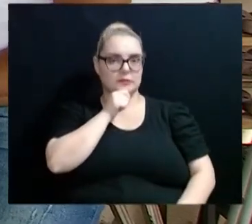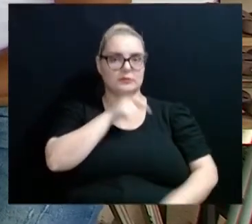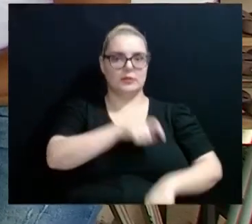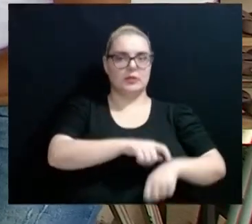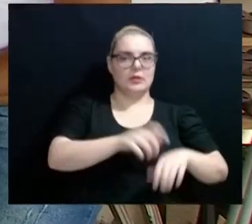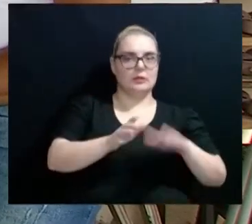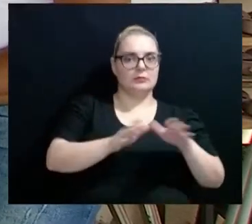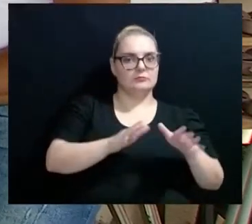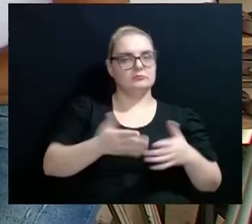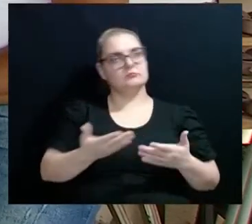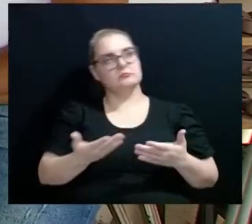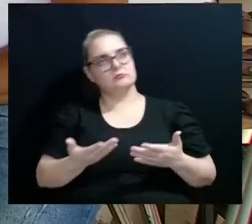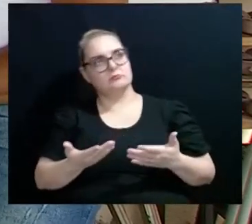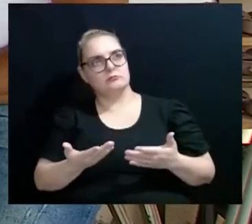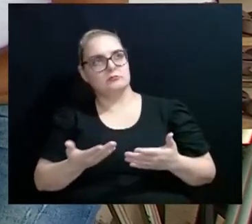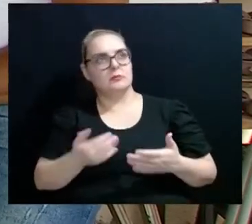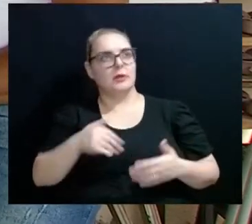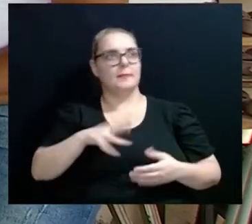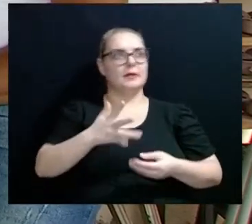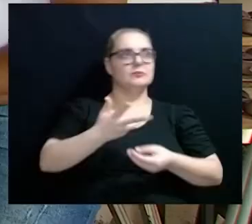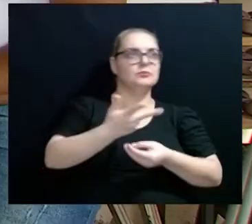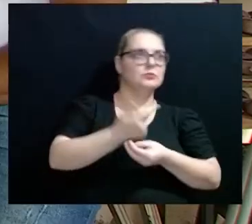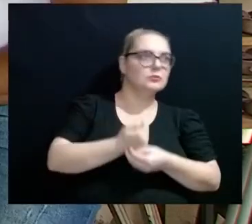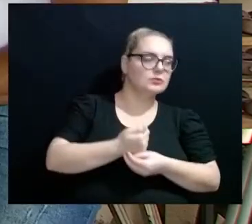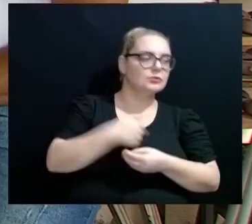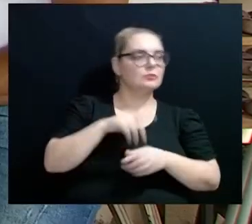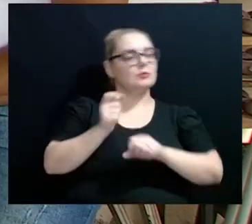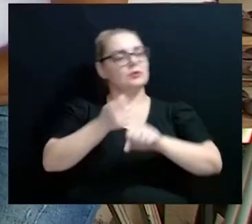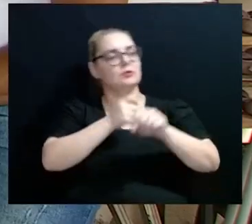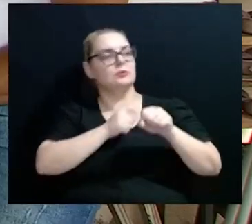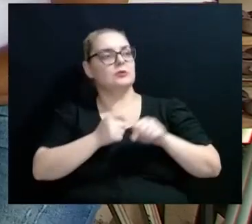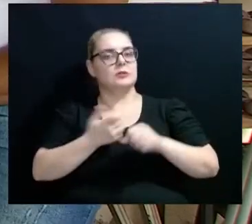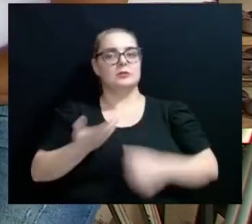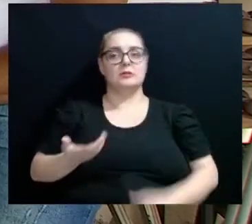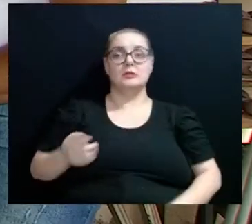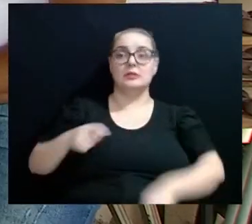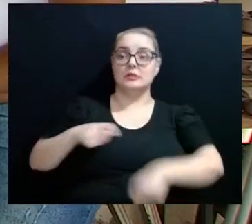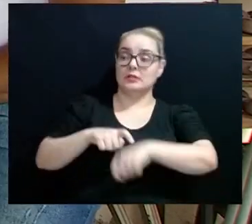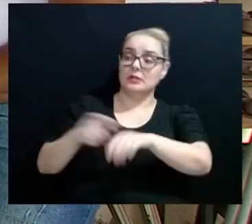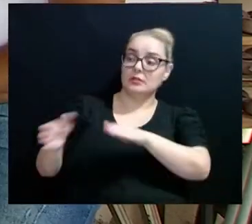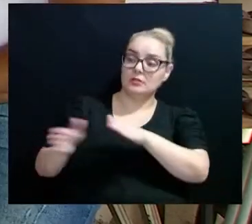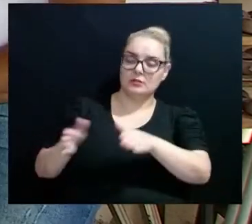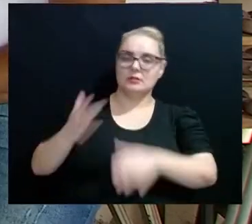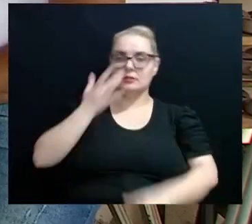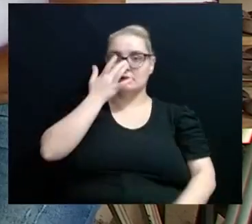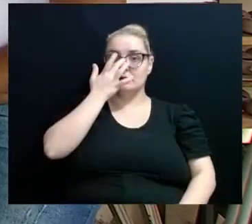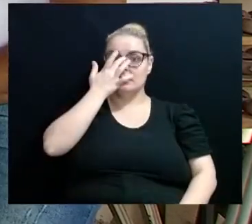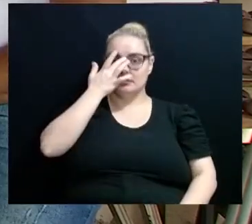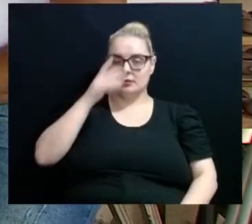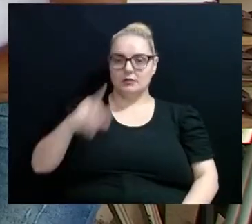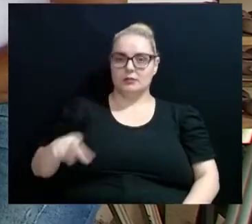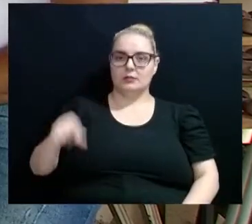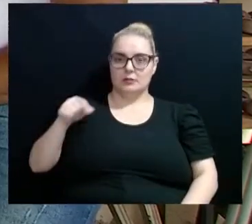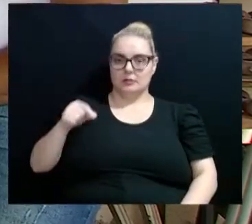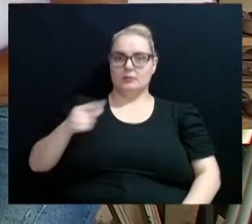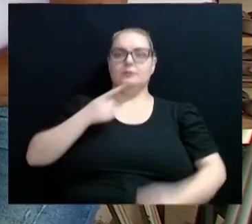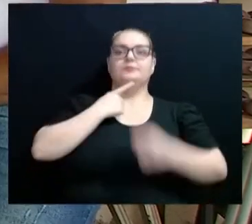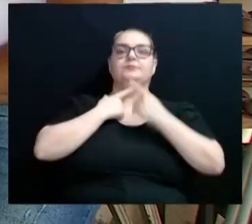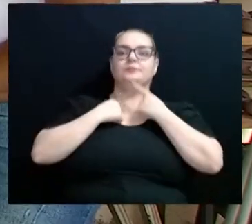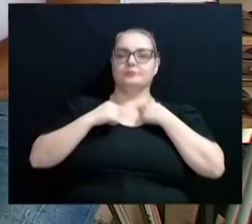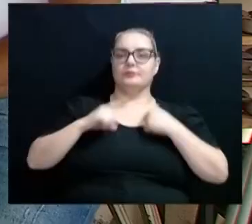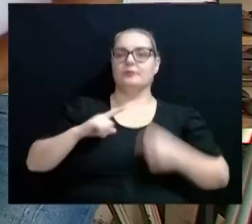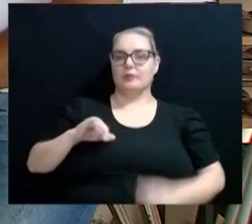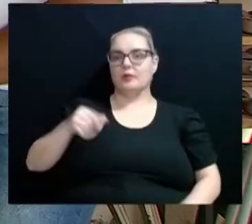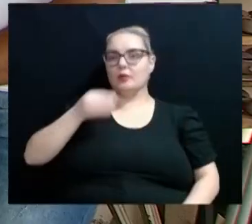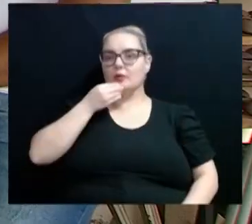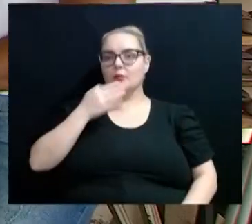até então já se viu como empreendedor ou ainda não? Naquele momento ainda era muito mais o artista, muito